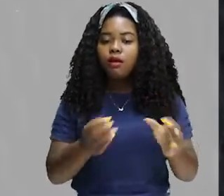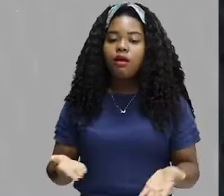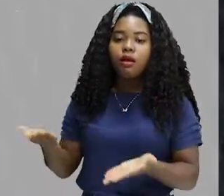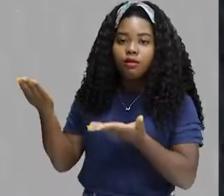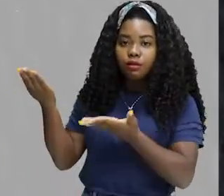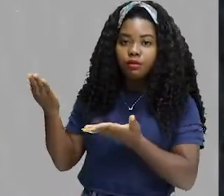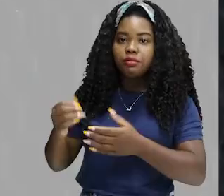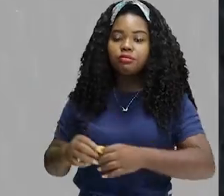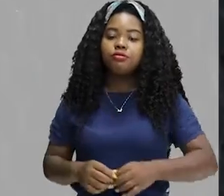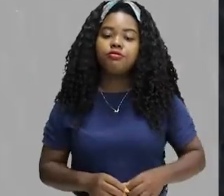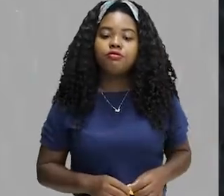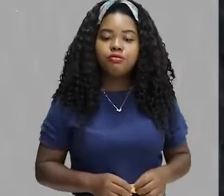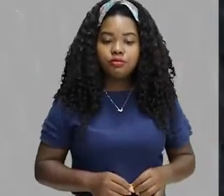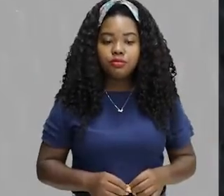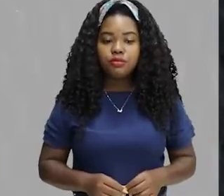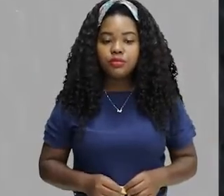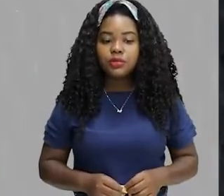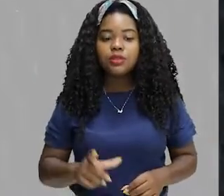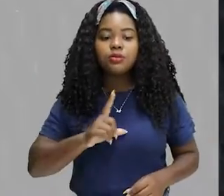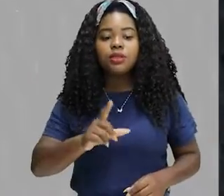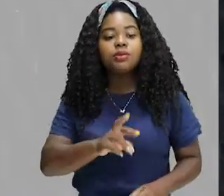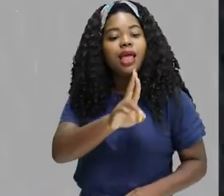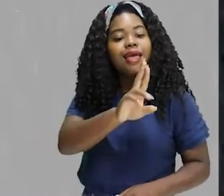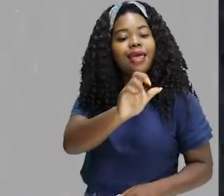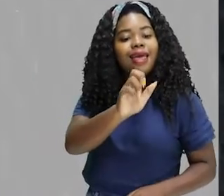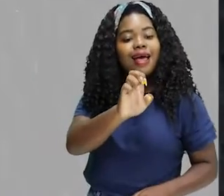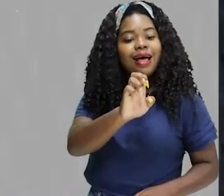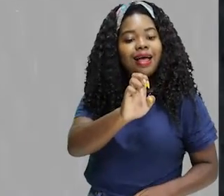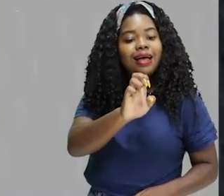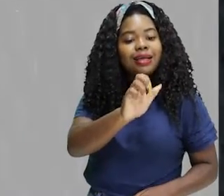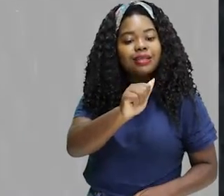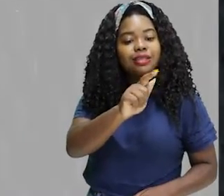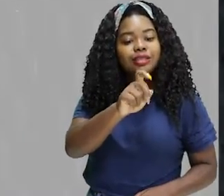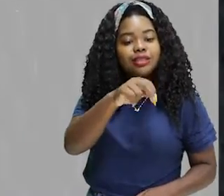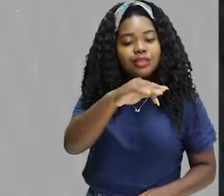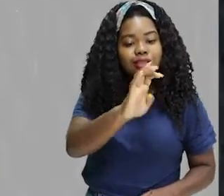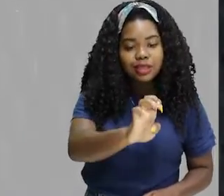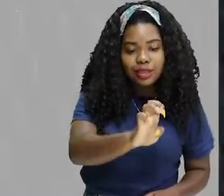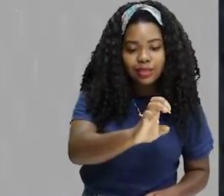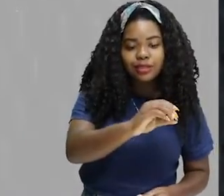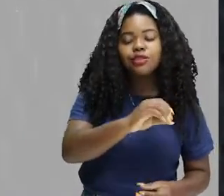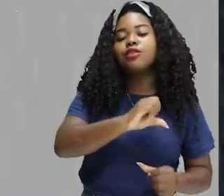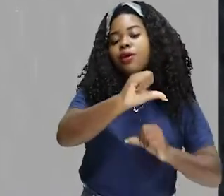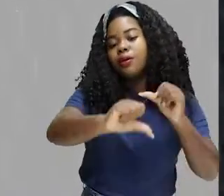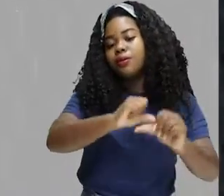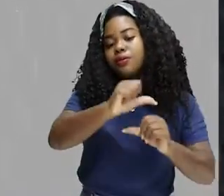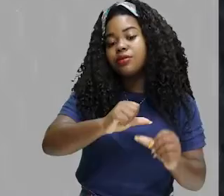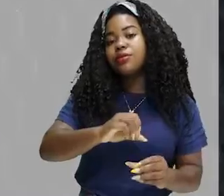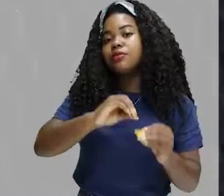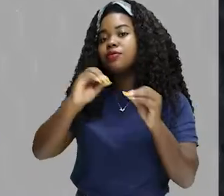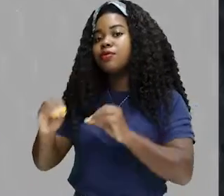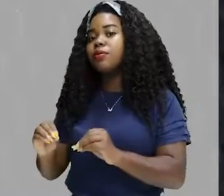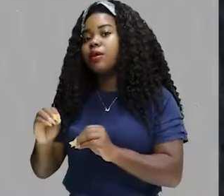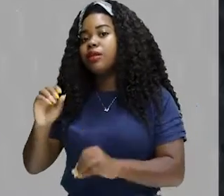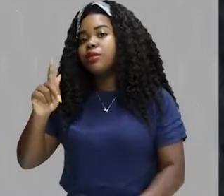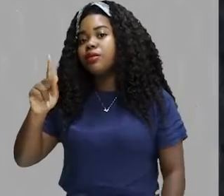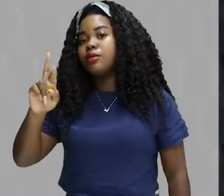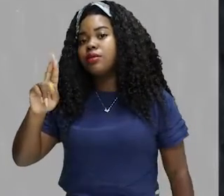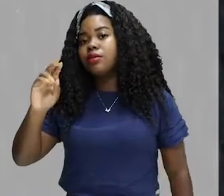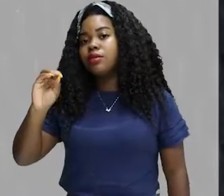químicas, certo? Então, reagentes são transformados em produtos. Aí nós temos